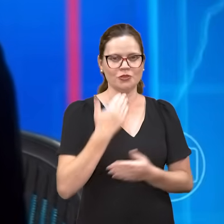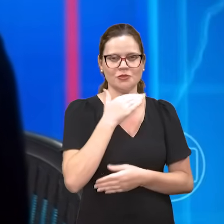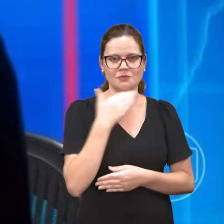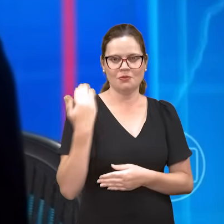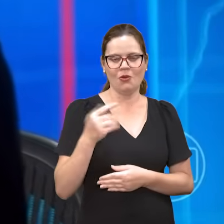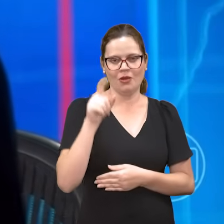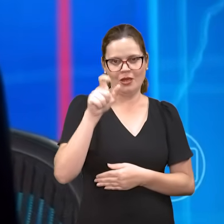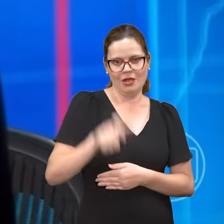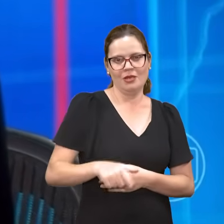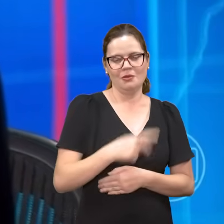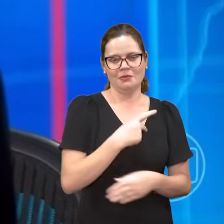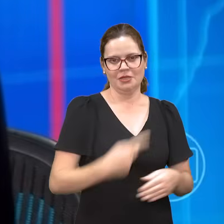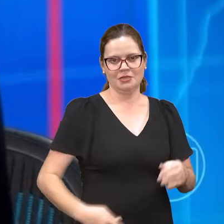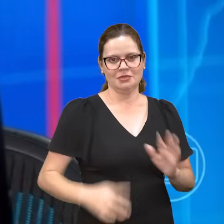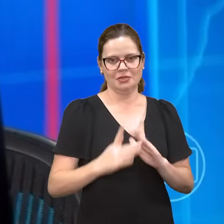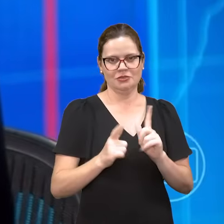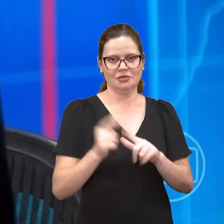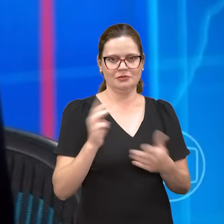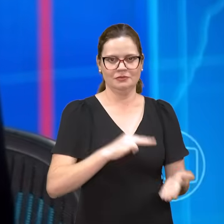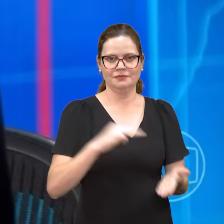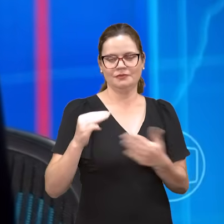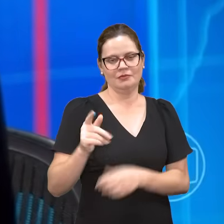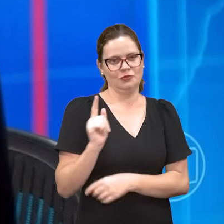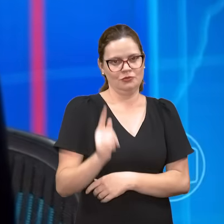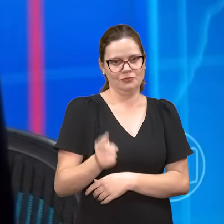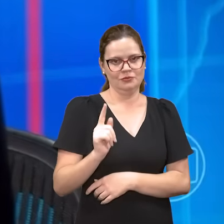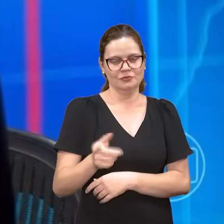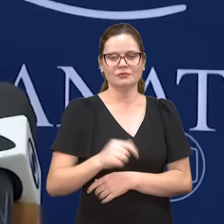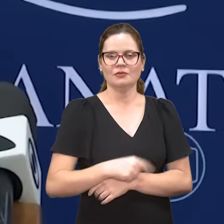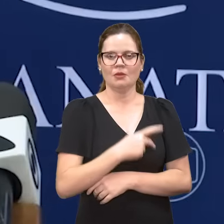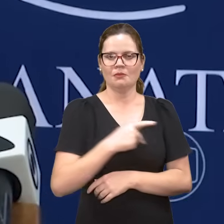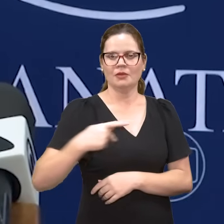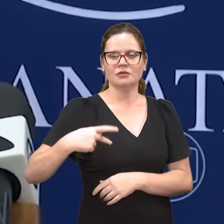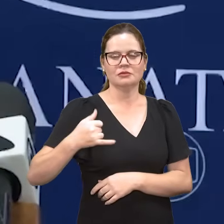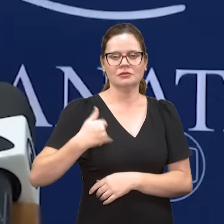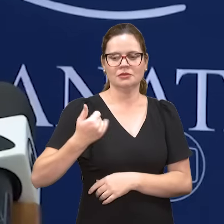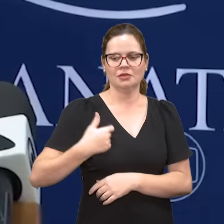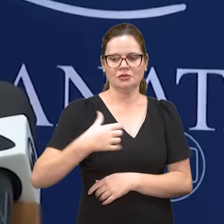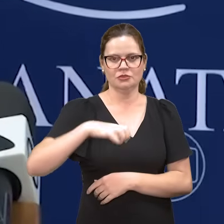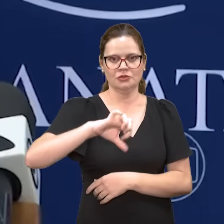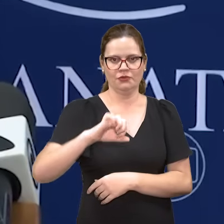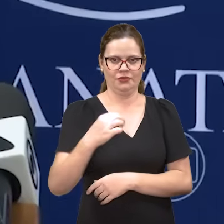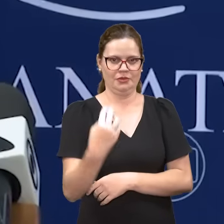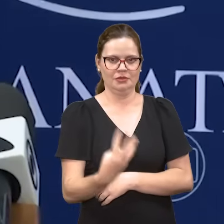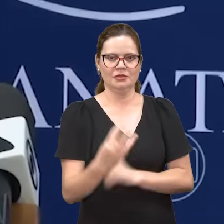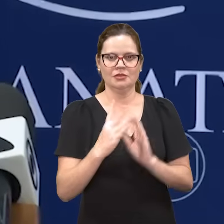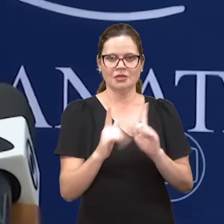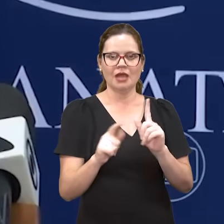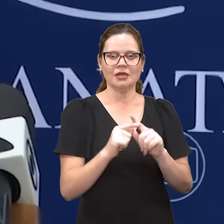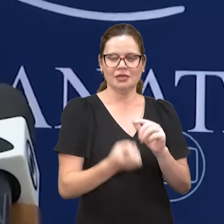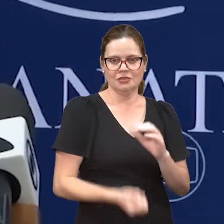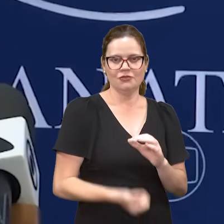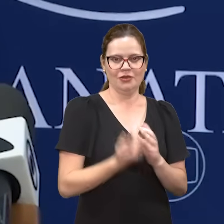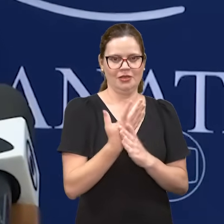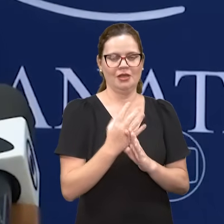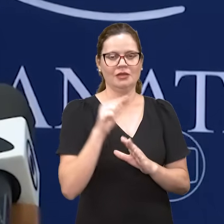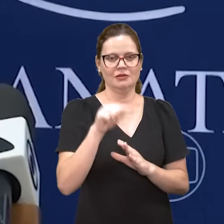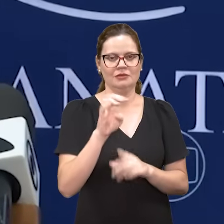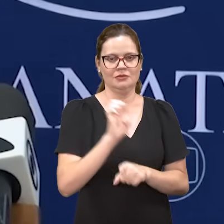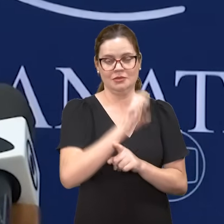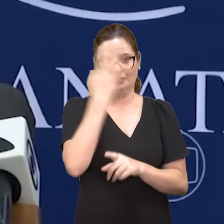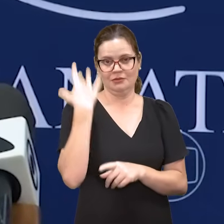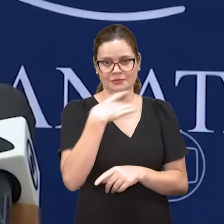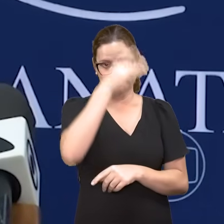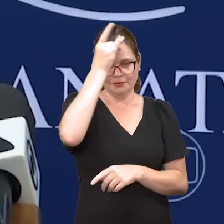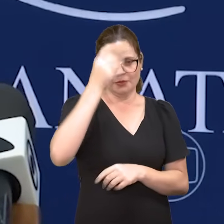presidente da Igreja Cristã Maranata, Gedeuti Gueiros. O pastor tinha 93 anos. A igreja, fundada por ele no Espírito